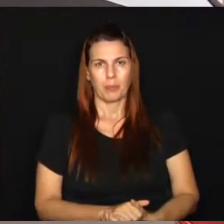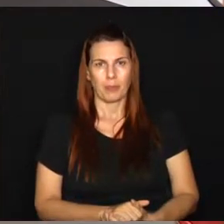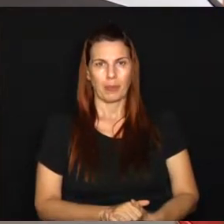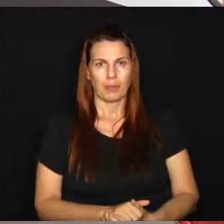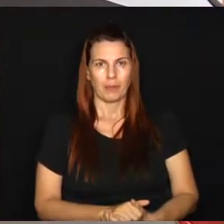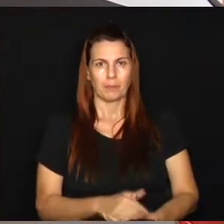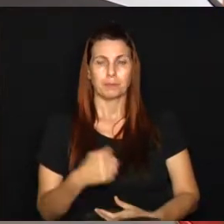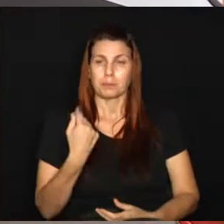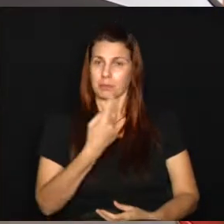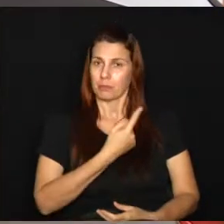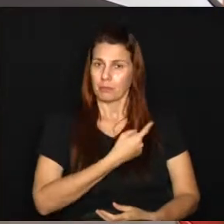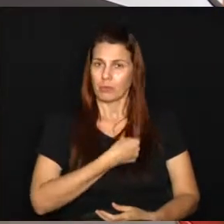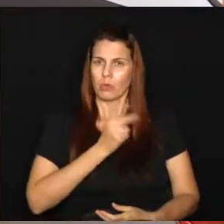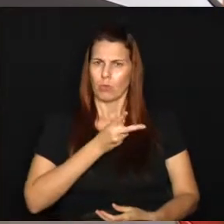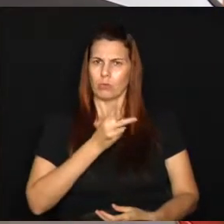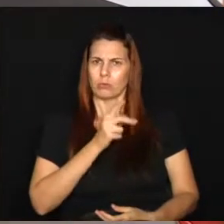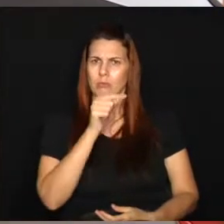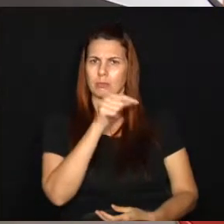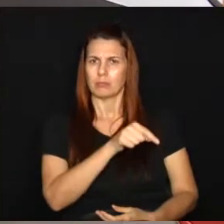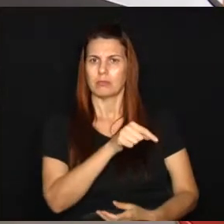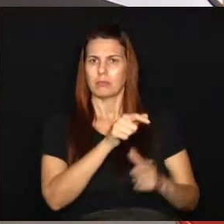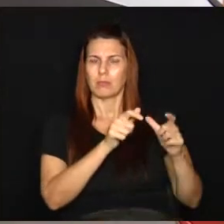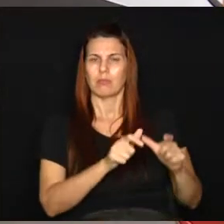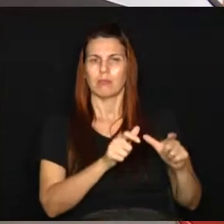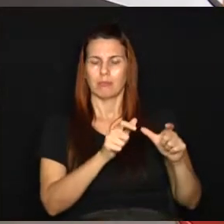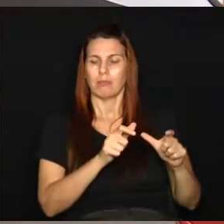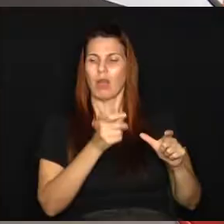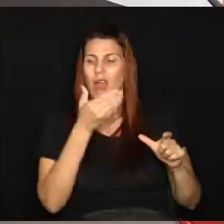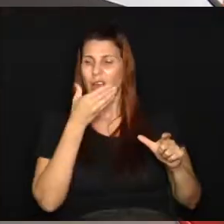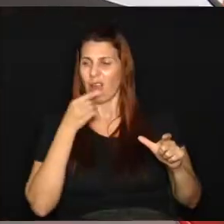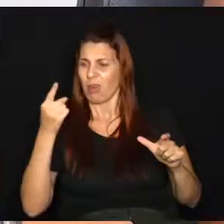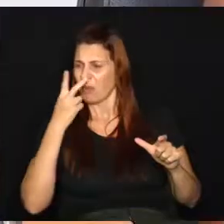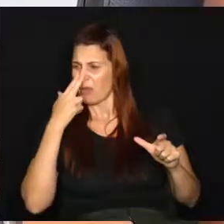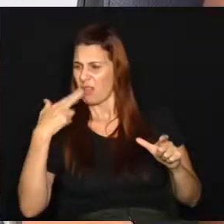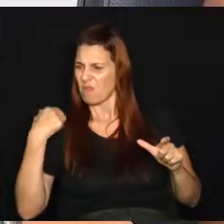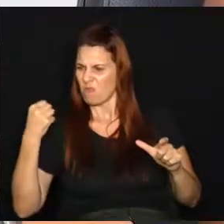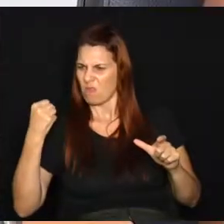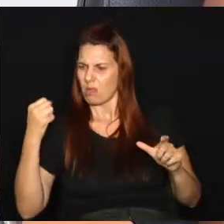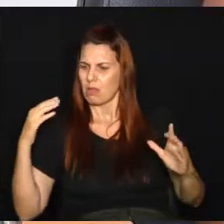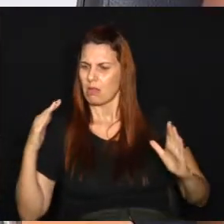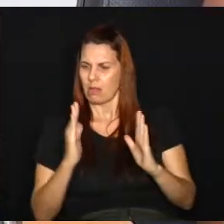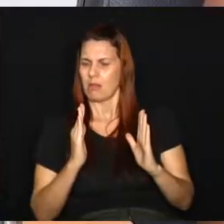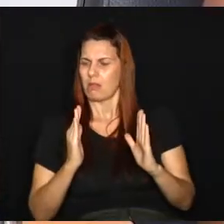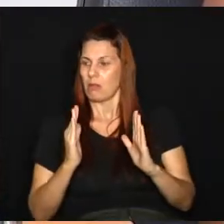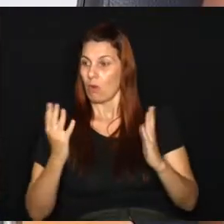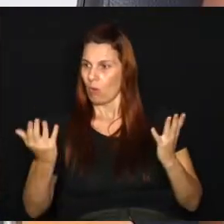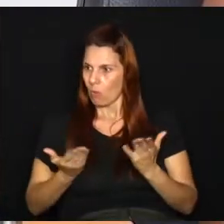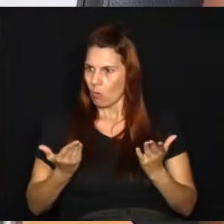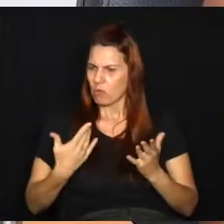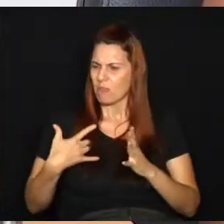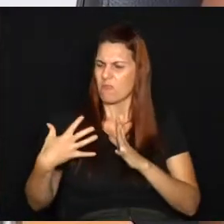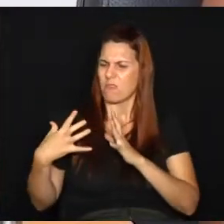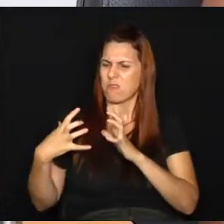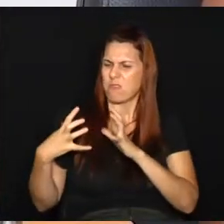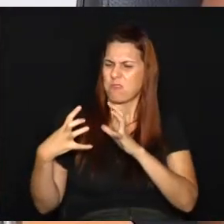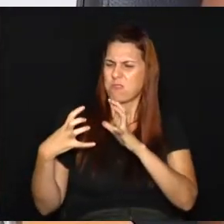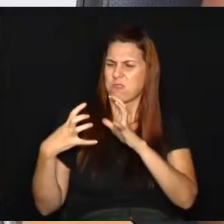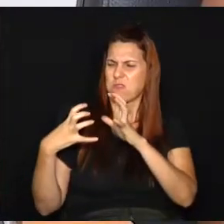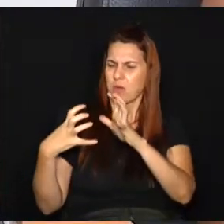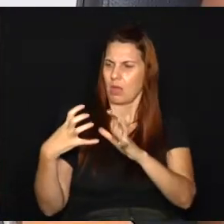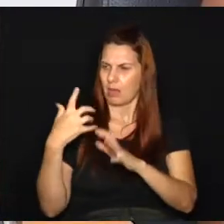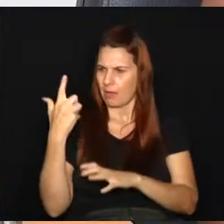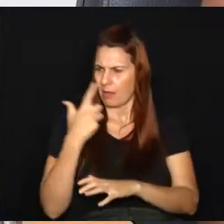Aí a gente está lá. Ainda hoje os valentões enfrentam nós. Hoje a gente teve uma briga feia com um homem, que a